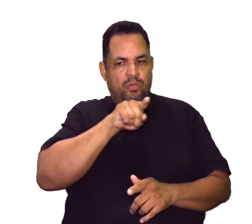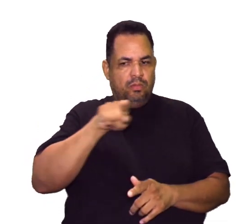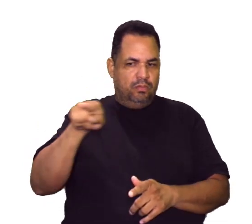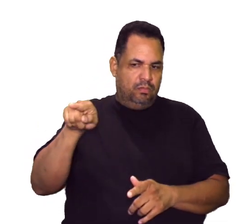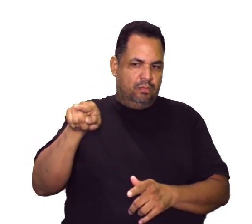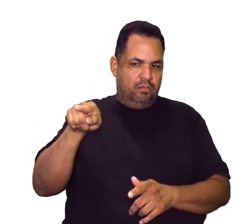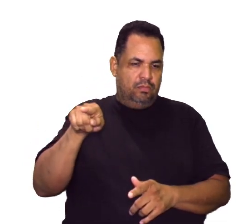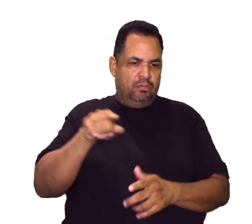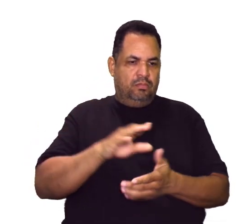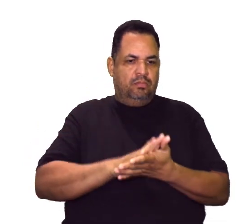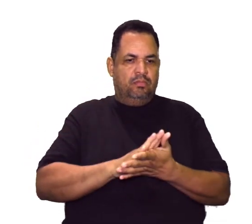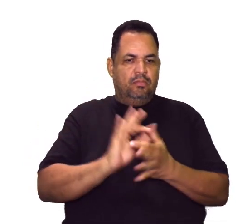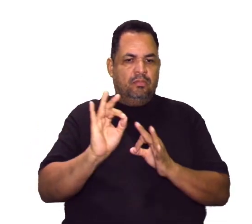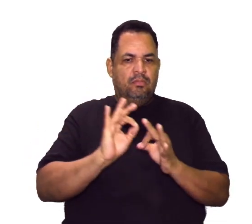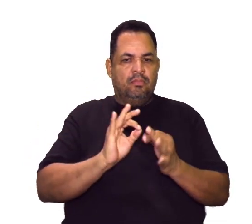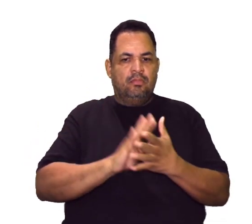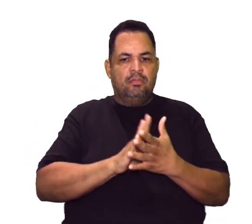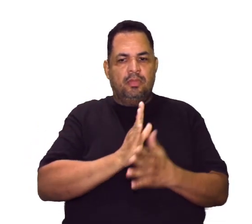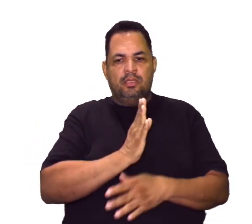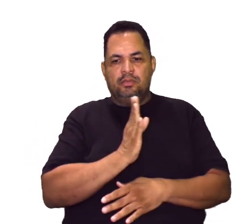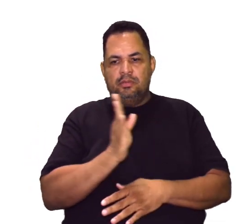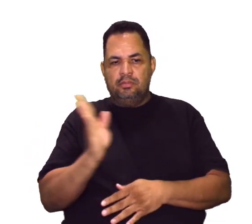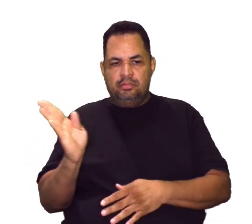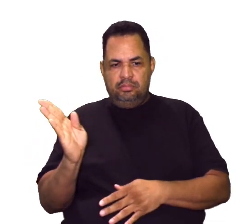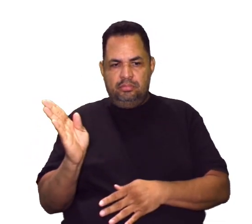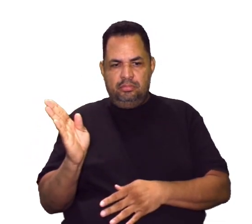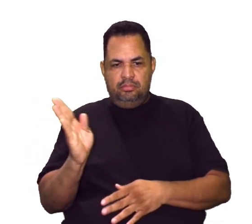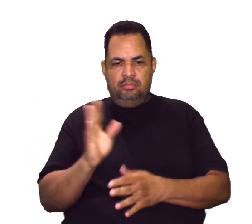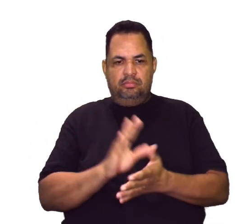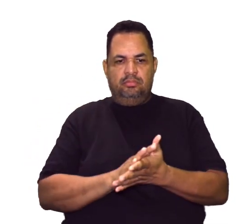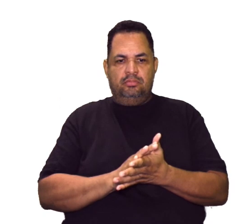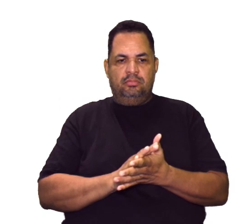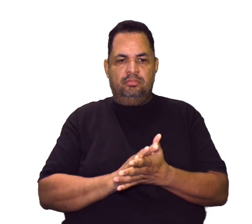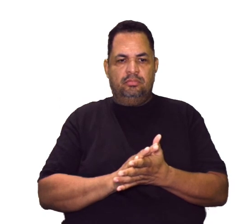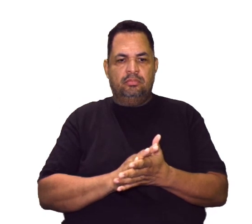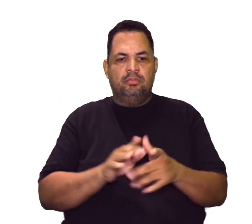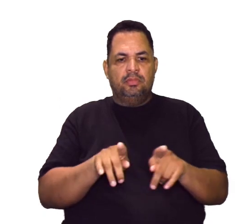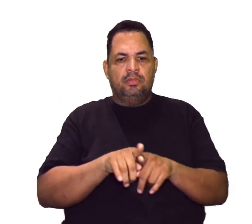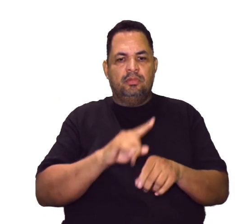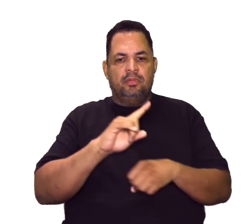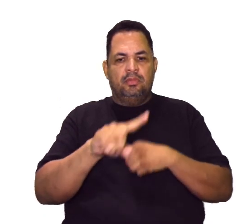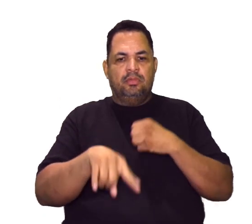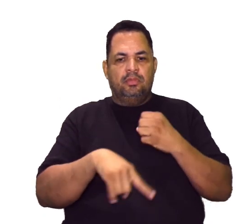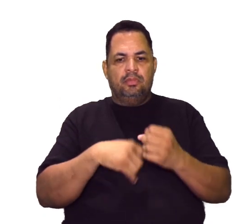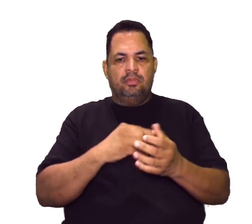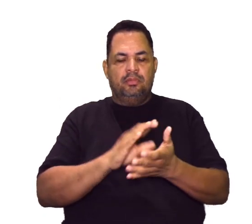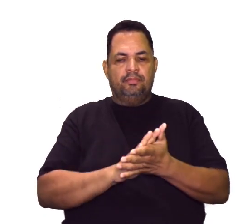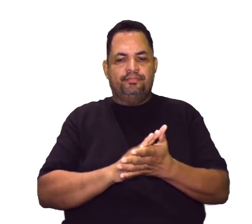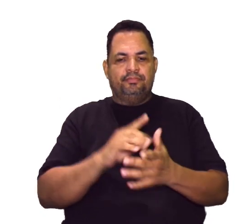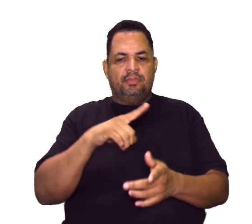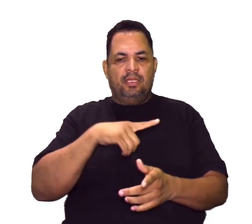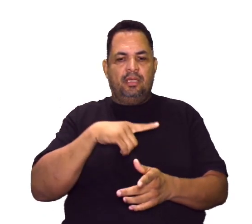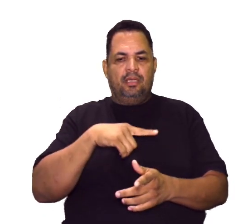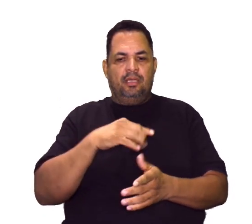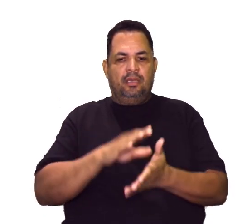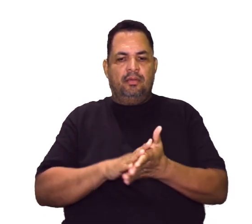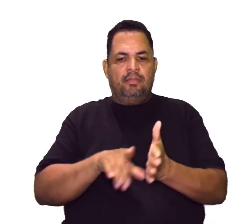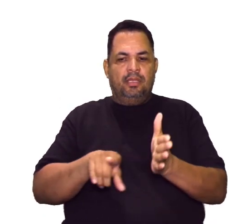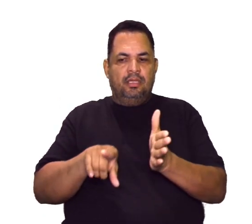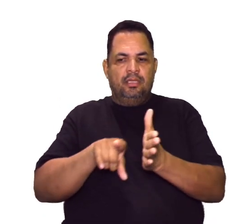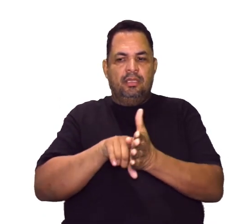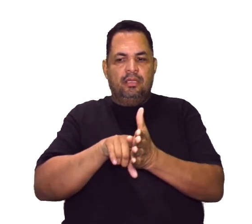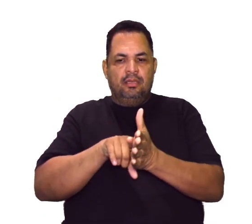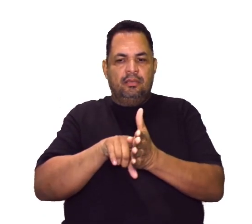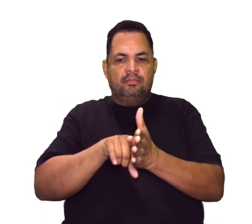que por convenção está na direção da ligação e no sentido do átomo mais